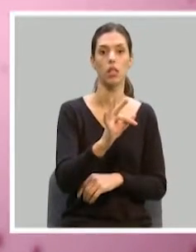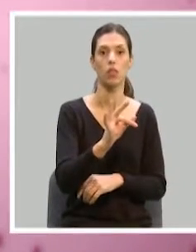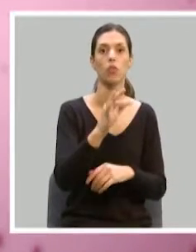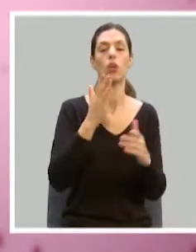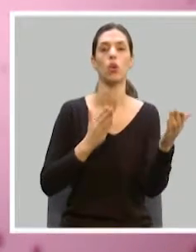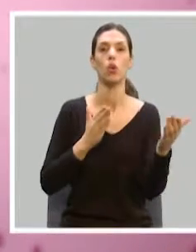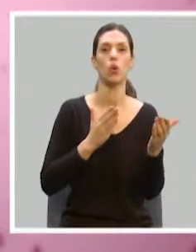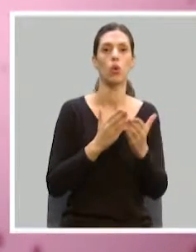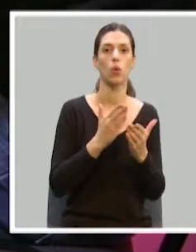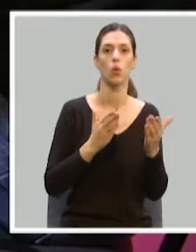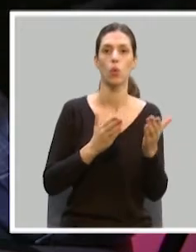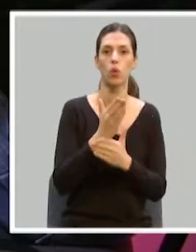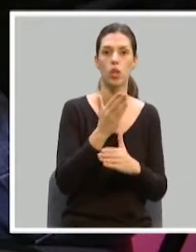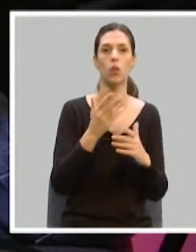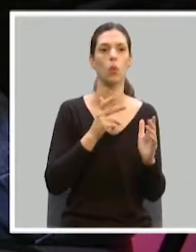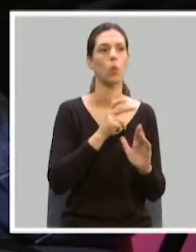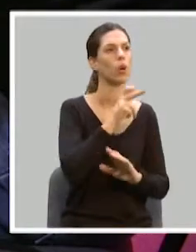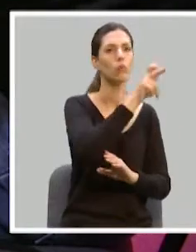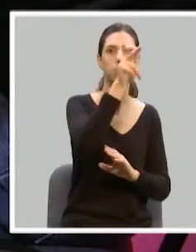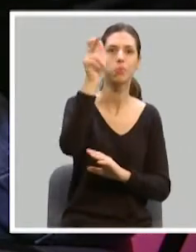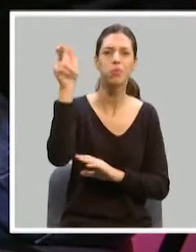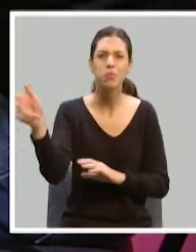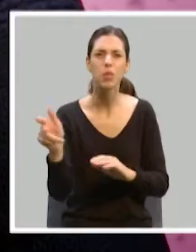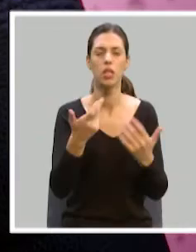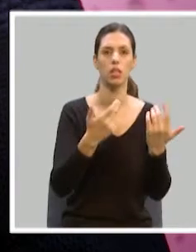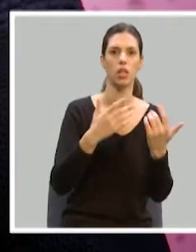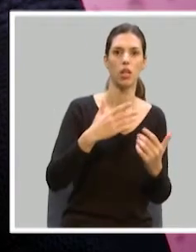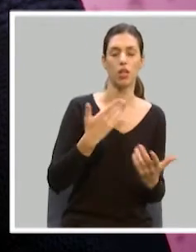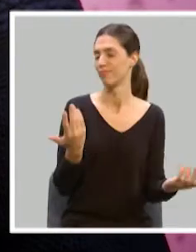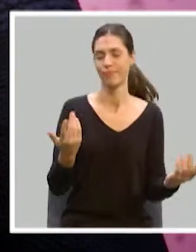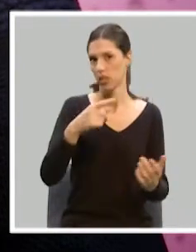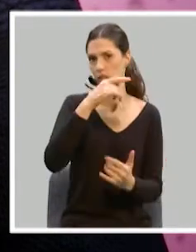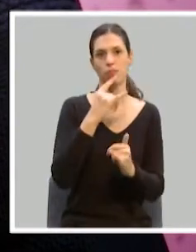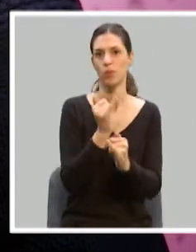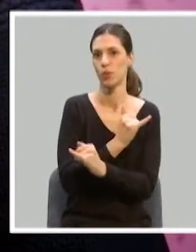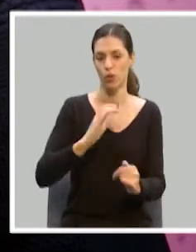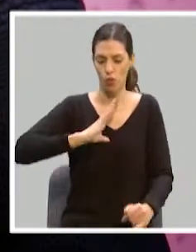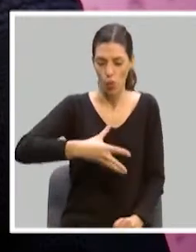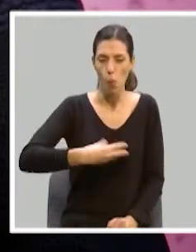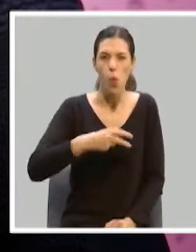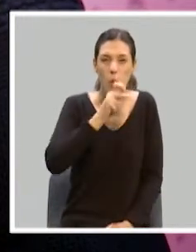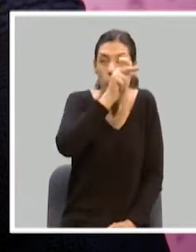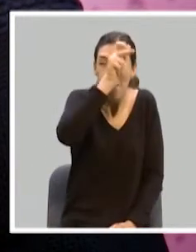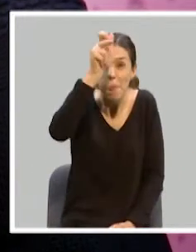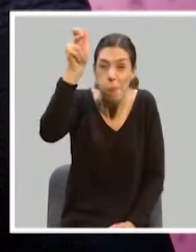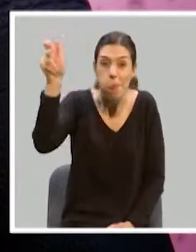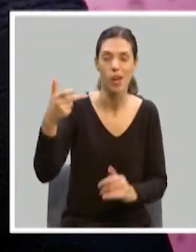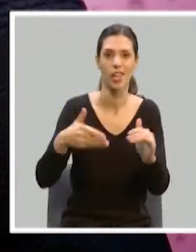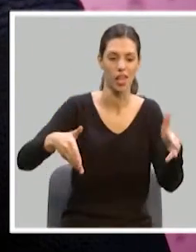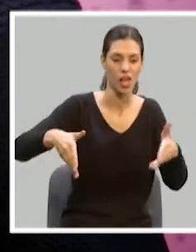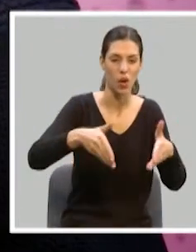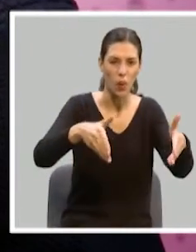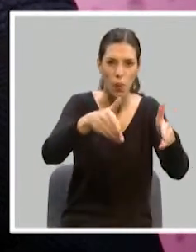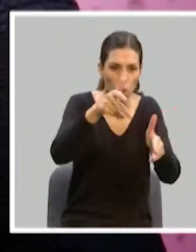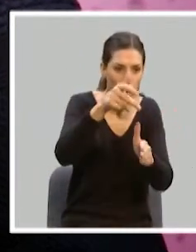Esse é o fim da rua e o fim do mundo para informar os ouvintes nós vamos cada vez menos ao fim do mundo e que às vezes para